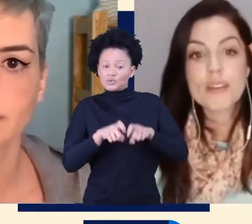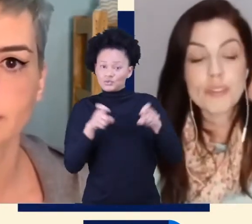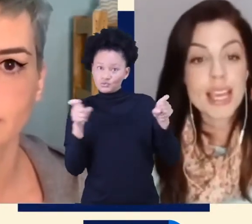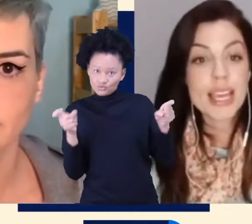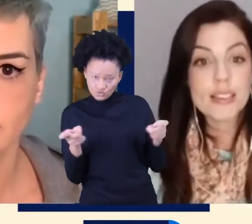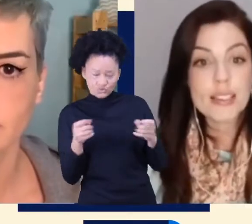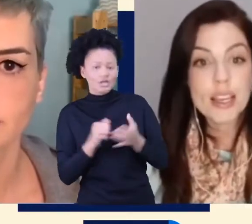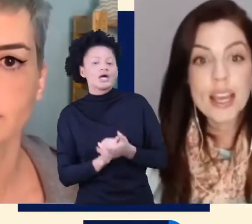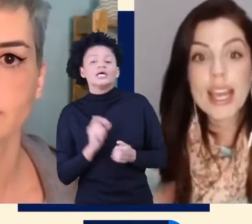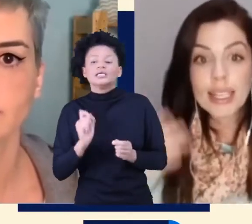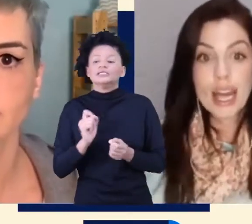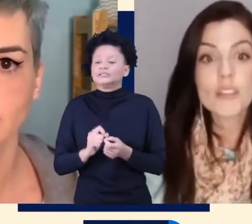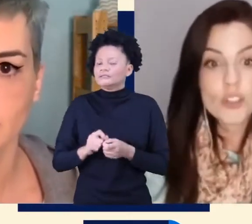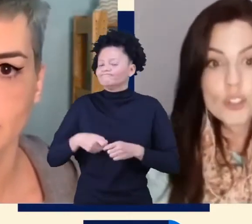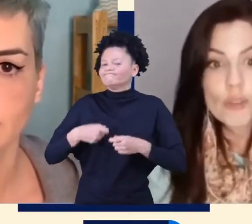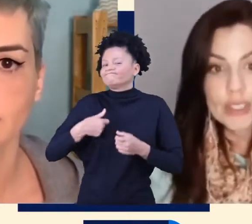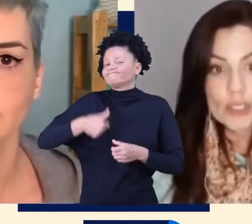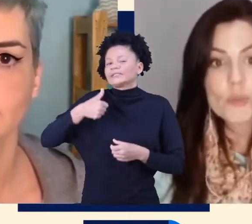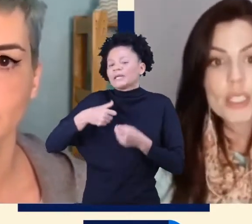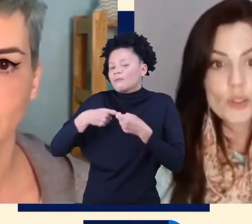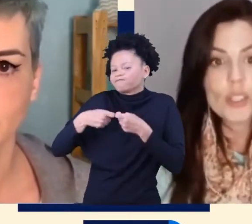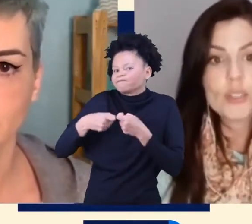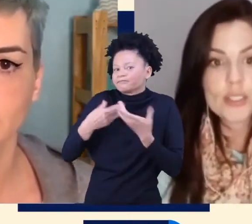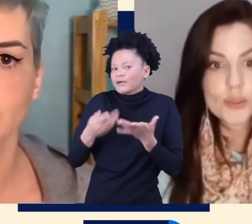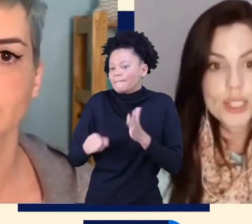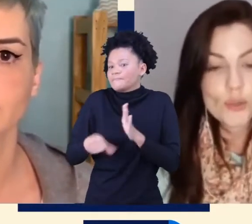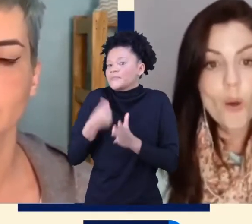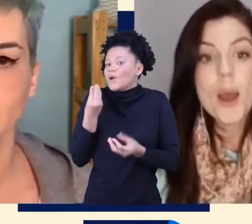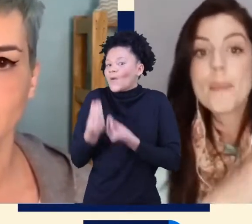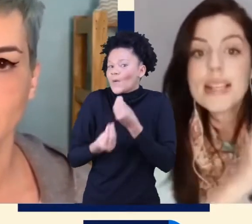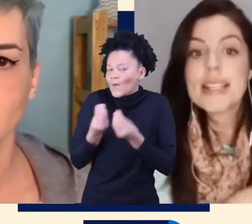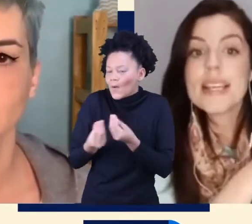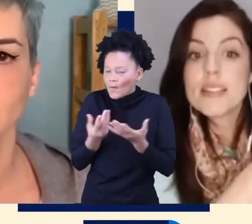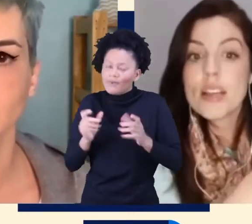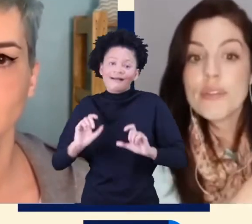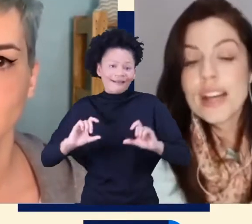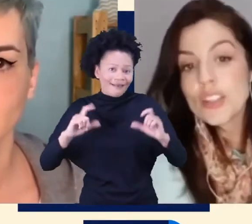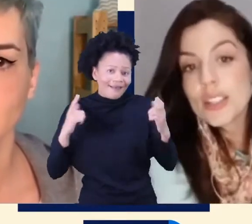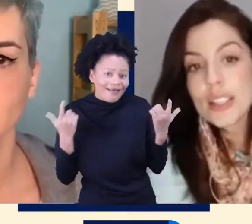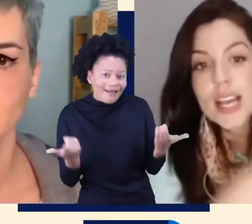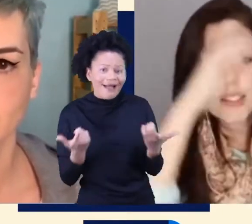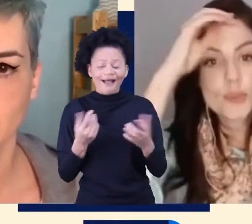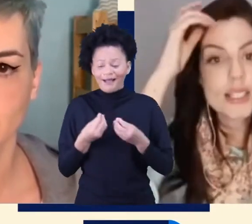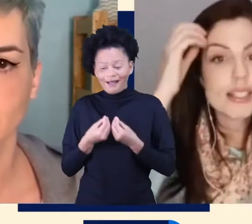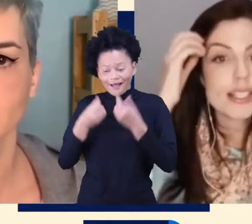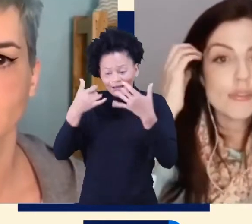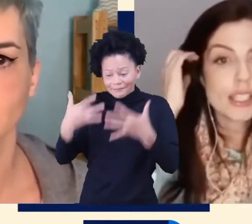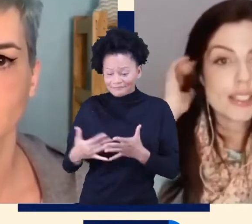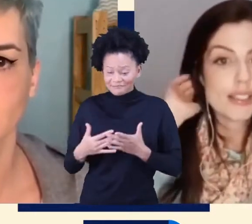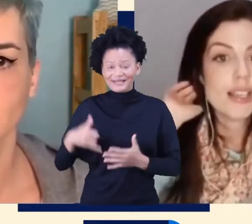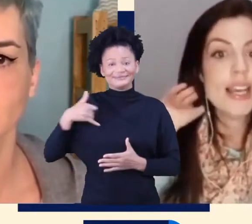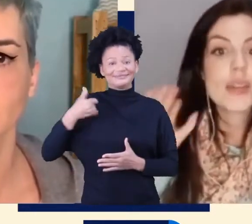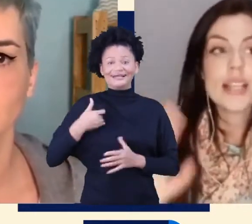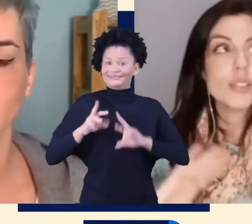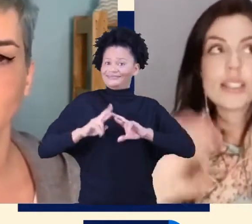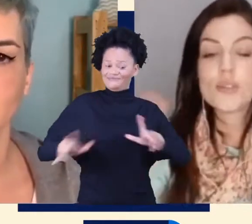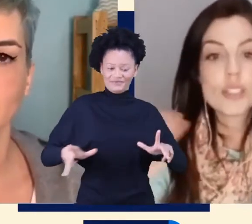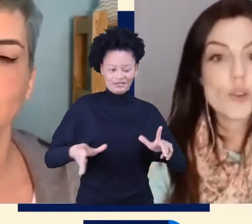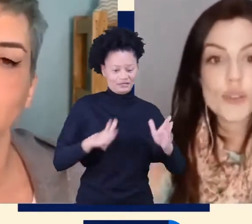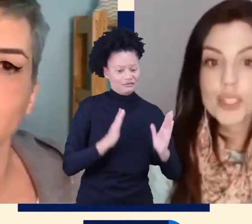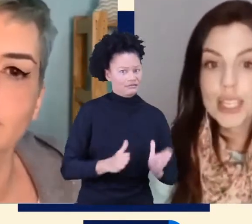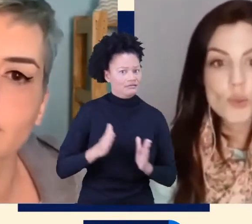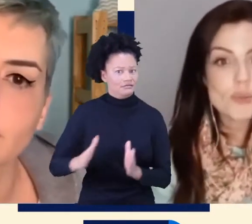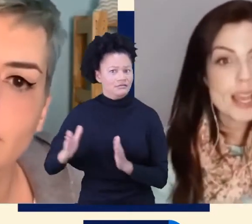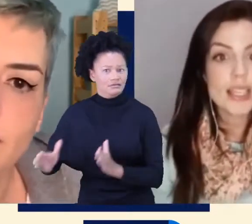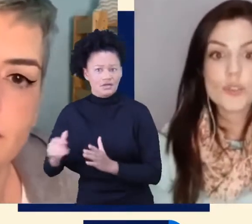de primeira vez. É claro que a gente vai falar sobre isso em educação sexual, mas são em faixas etárias específicas. A educação